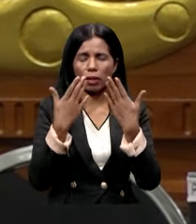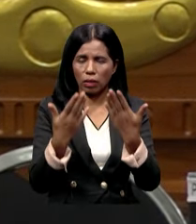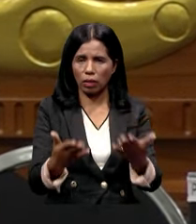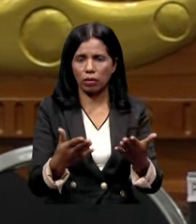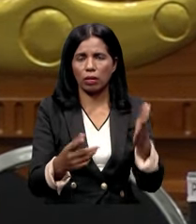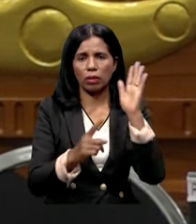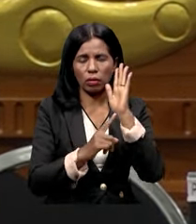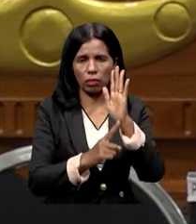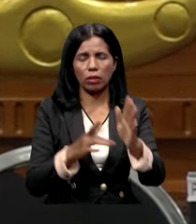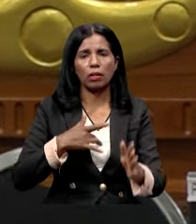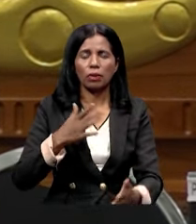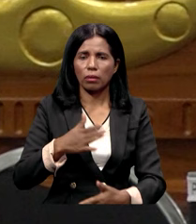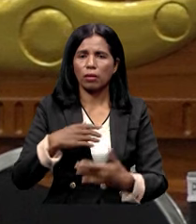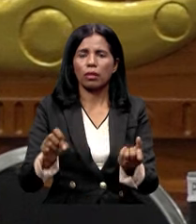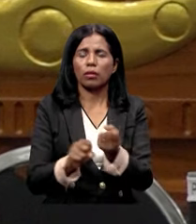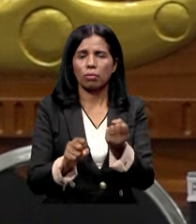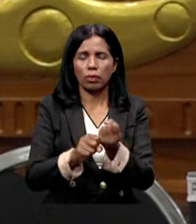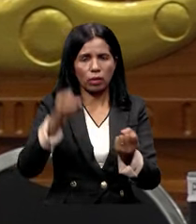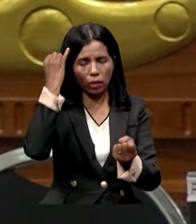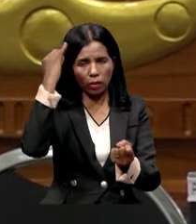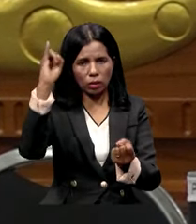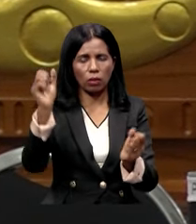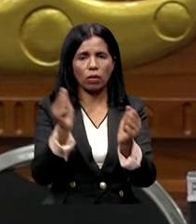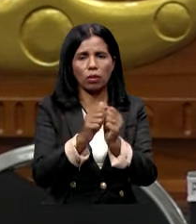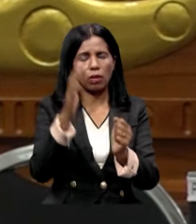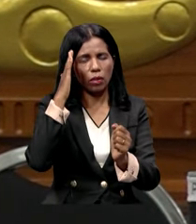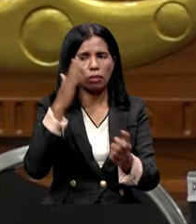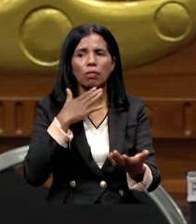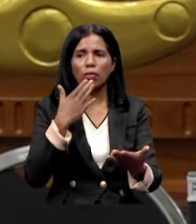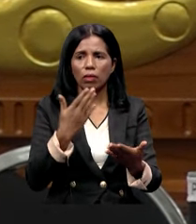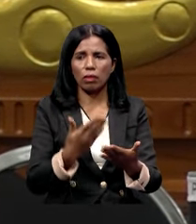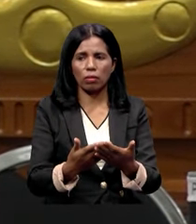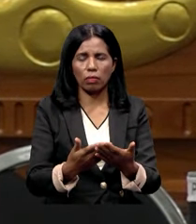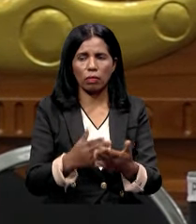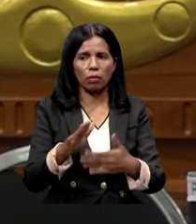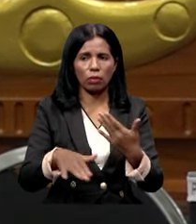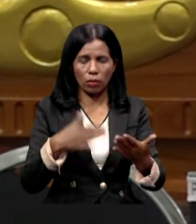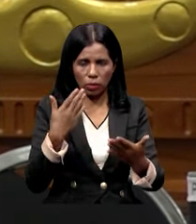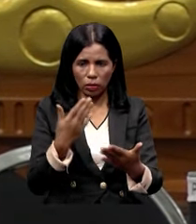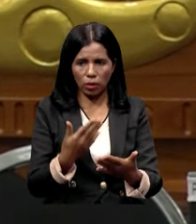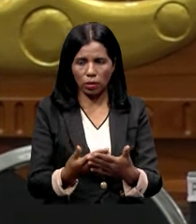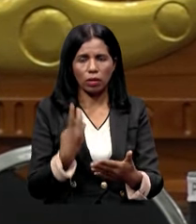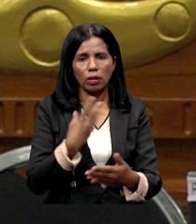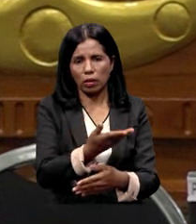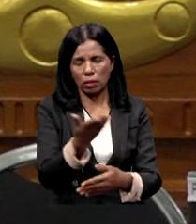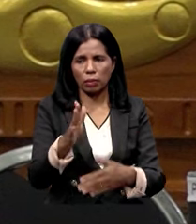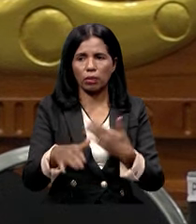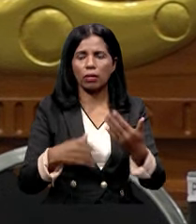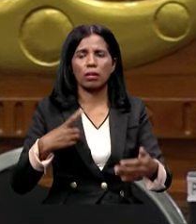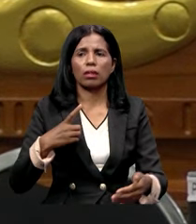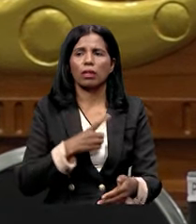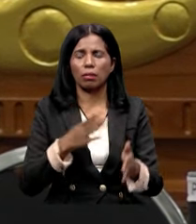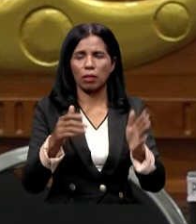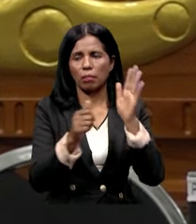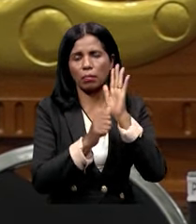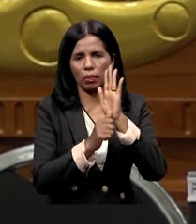apreciação voto. Ba contribuição ideias no Hanoi Indiak, no sugestão voto no Bemaka e Tabot, deputado Sira,